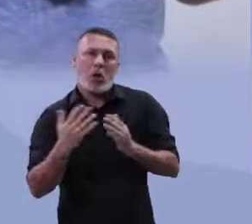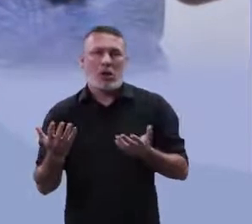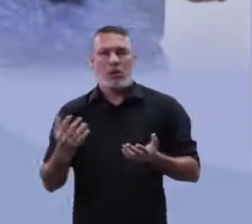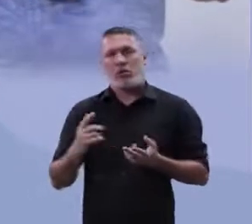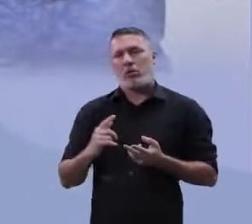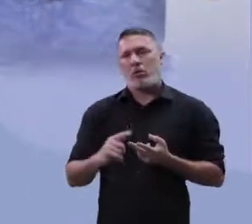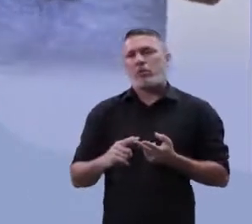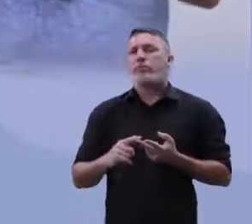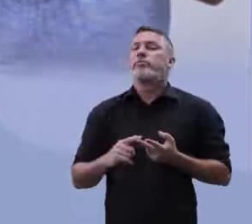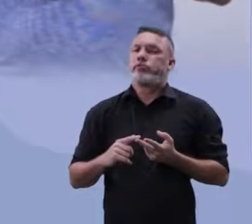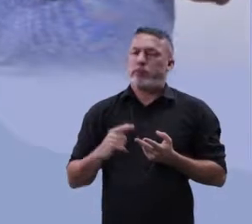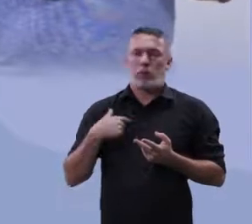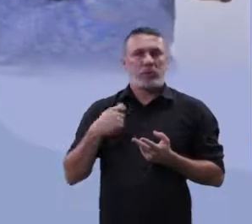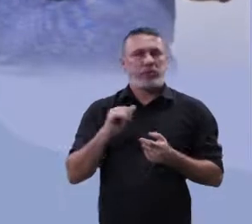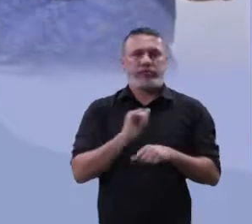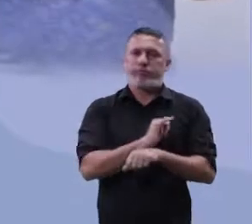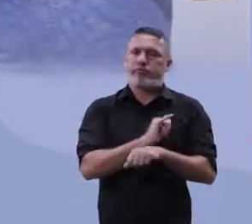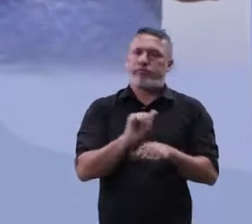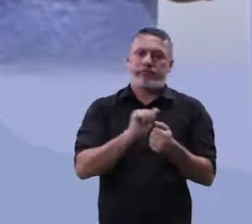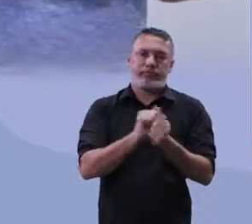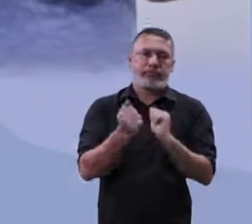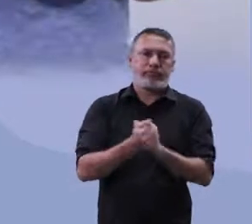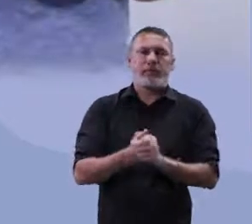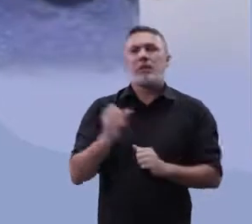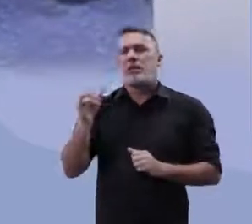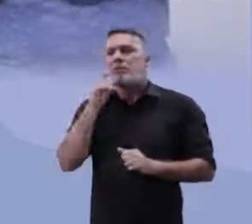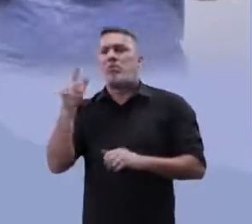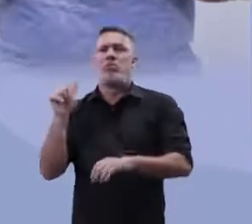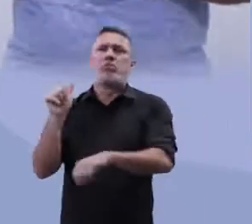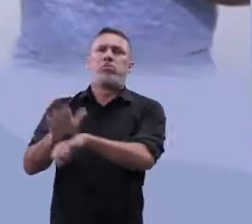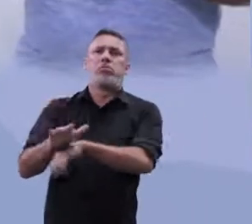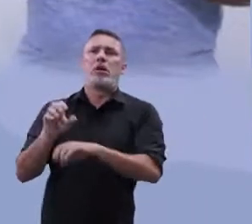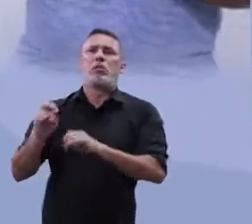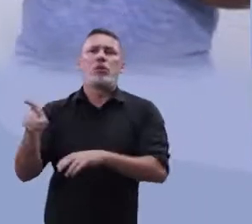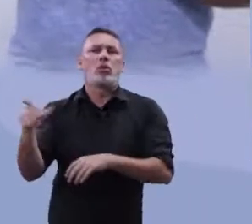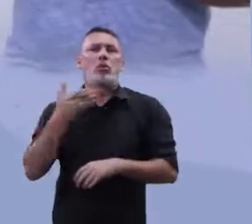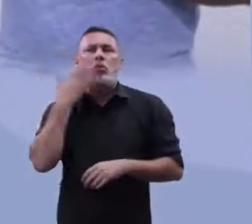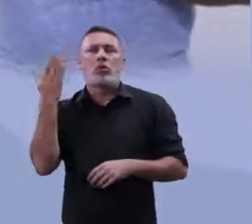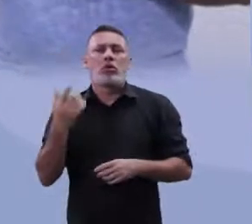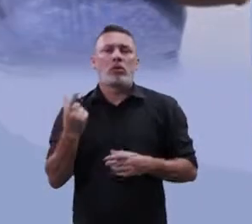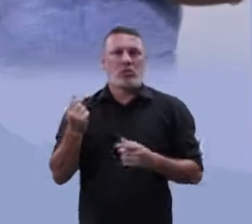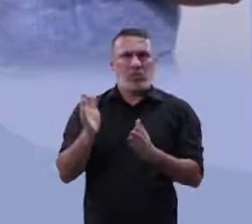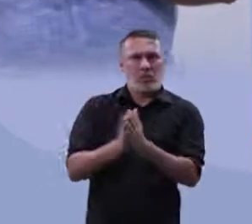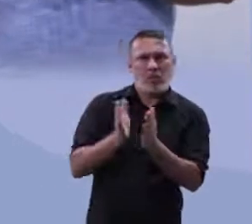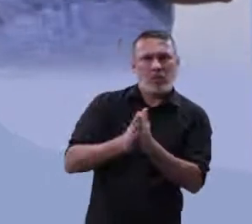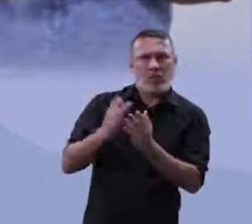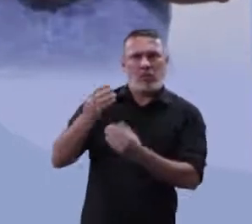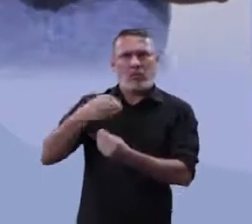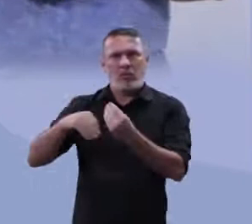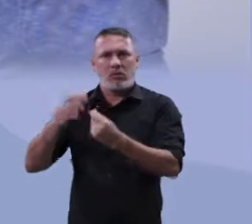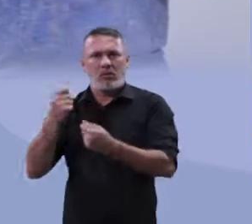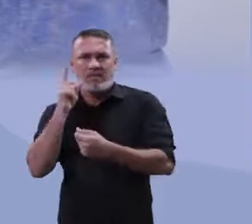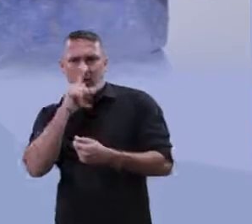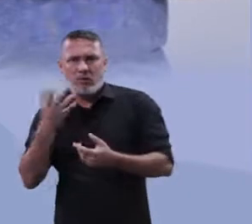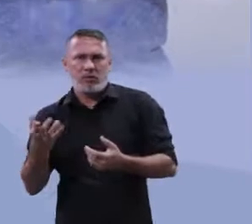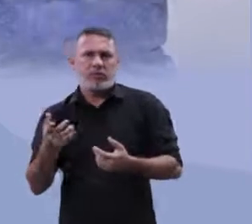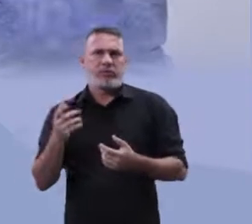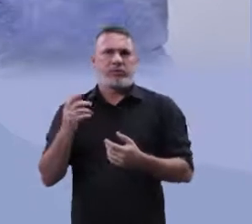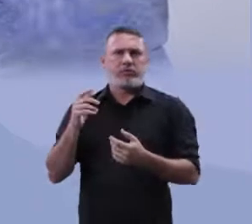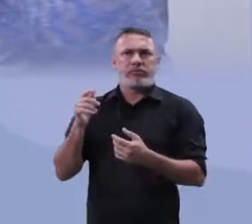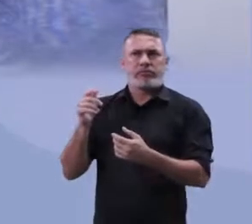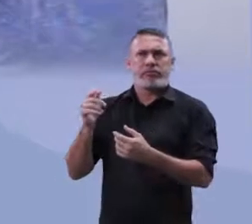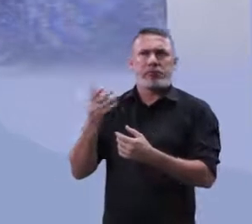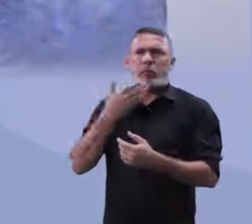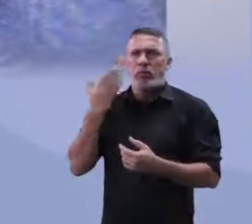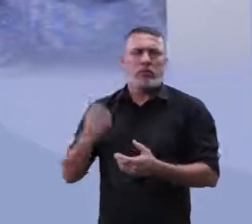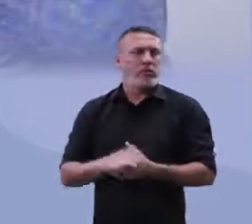geográficas, eu preciso pensar nisso também. Se ele não tem educação por questões econômicas, mas se eu não tenho a